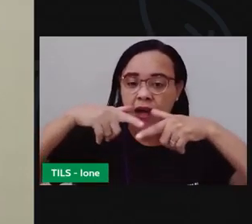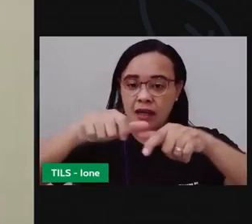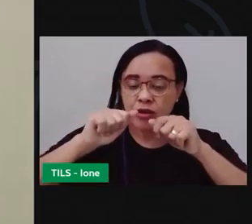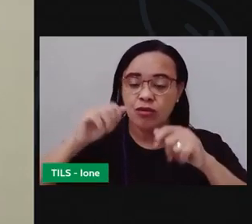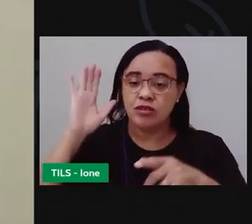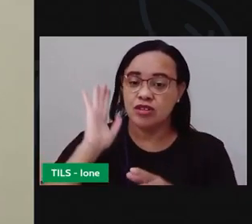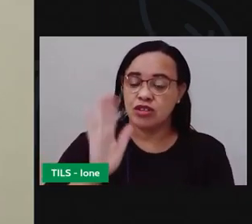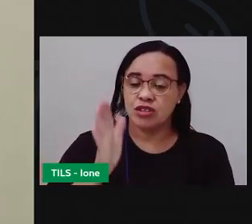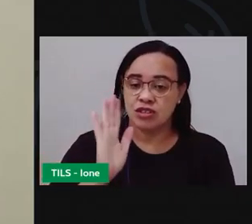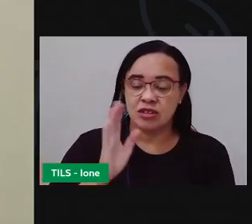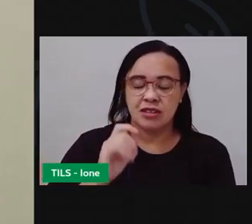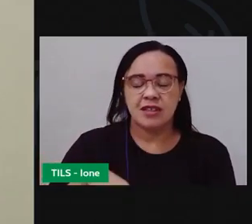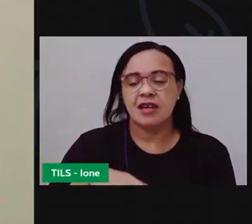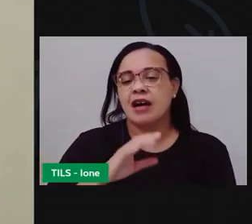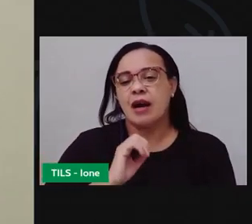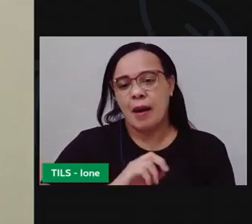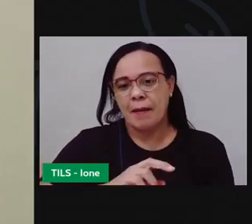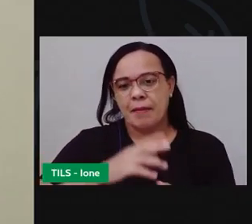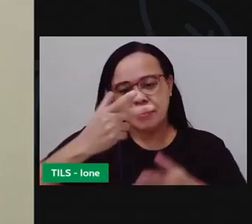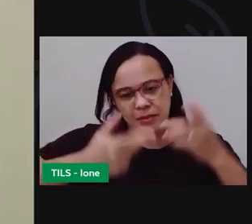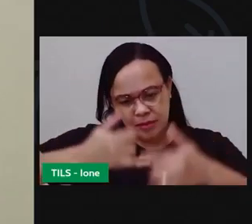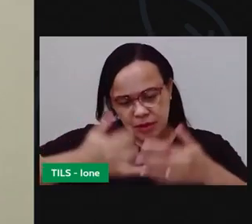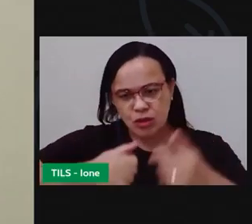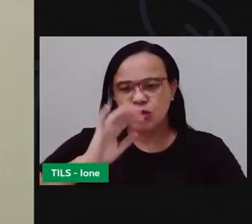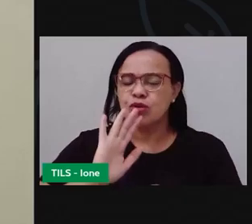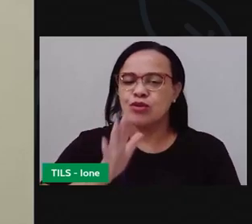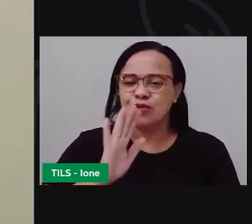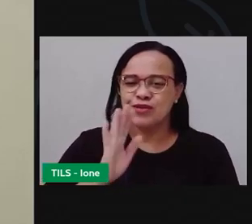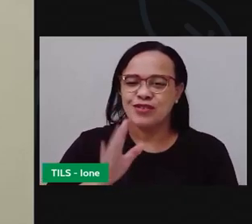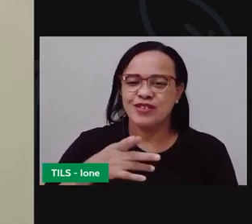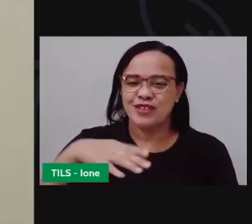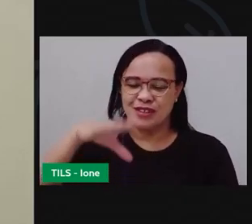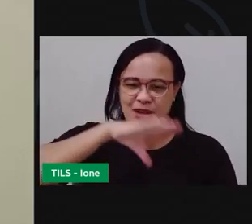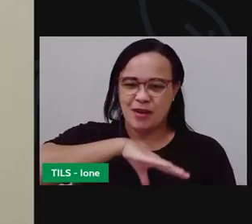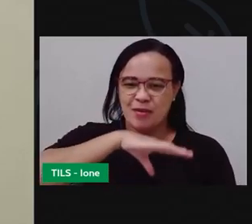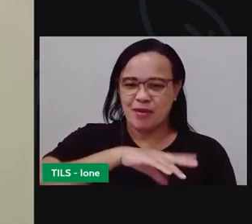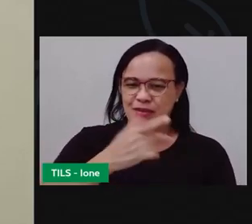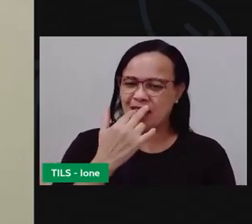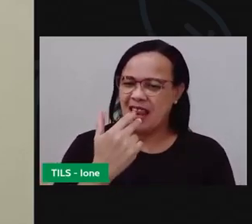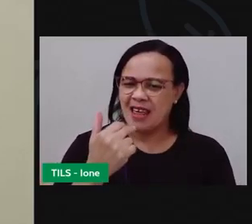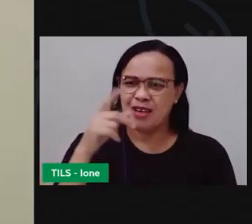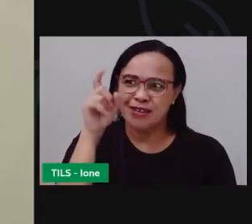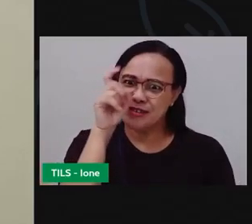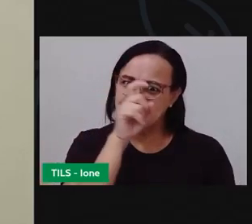trava-línguas. Conta para mim, você já conseguiu memorizar algum trava-língua?